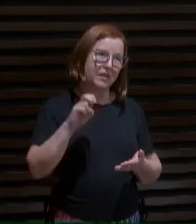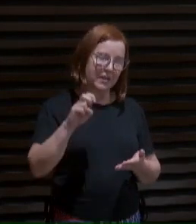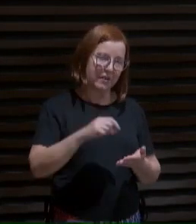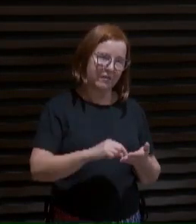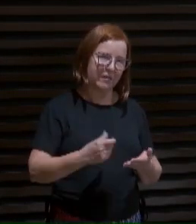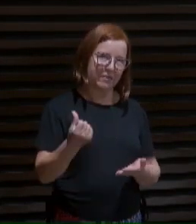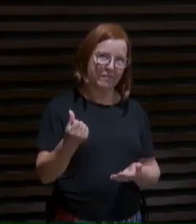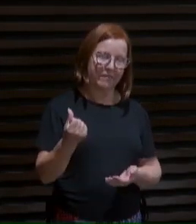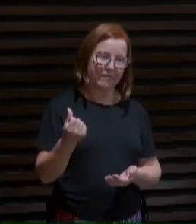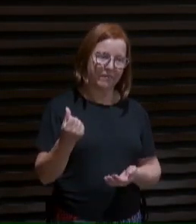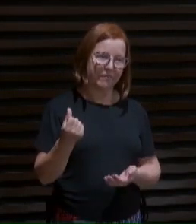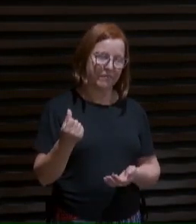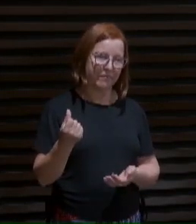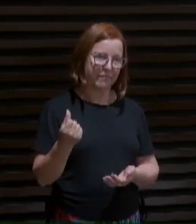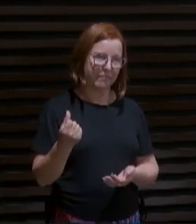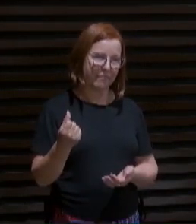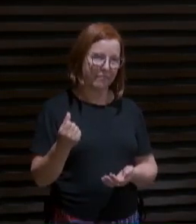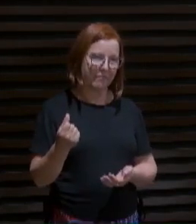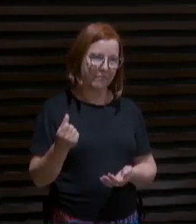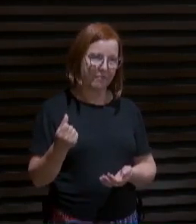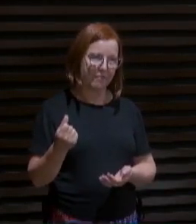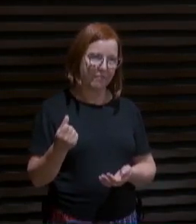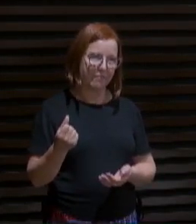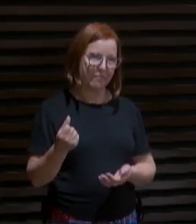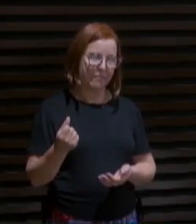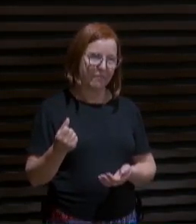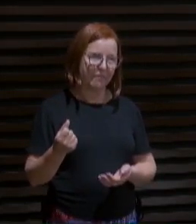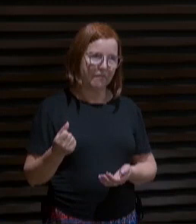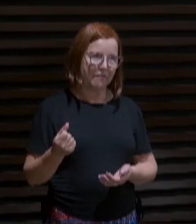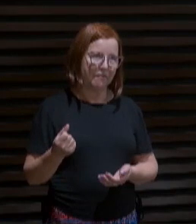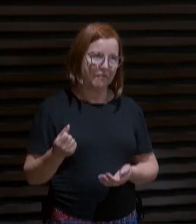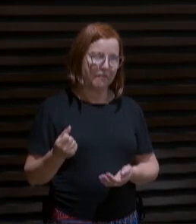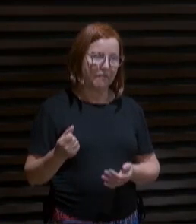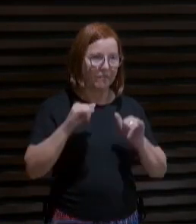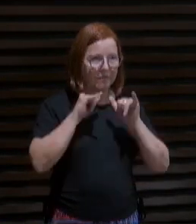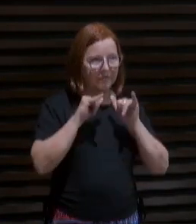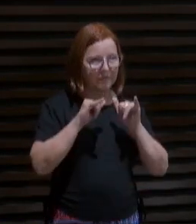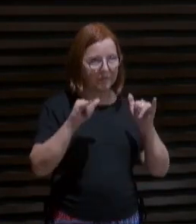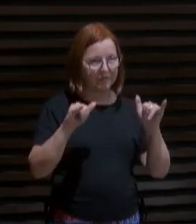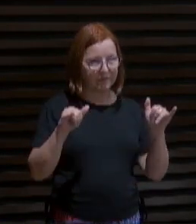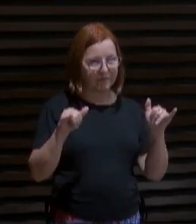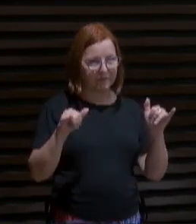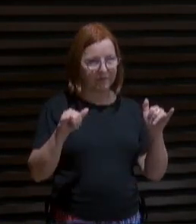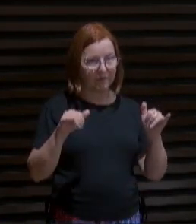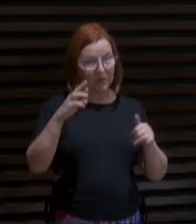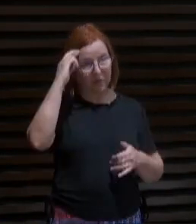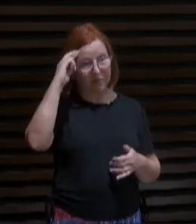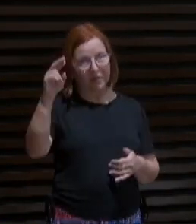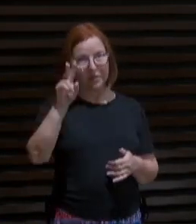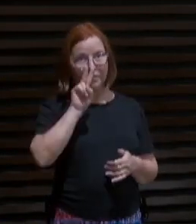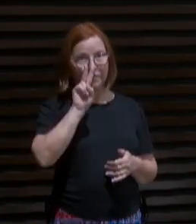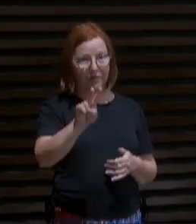6, quando ele diz aí: viu o Senhor que